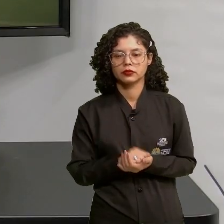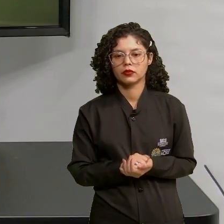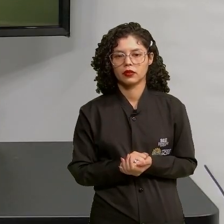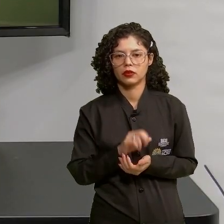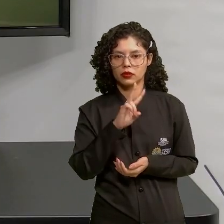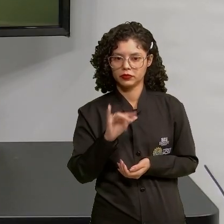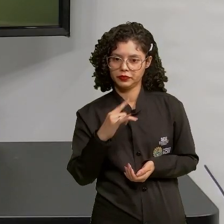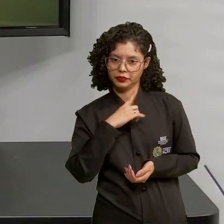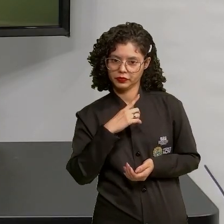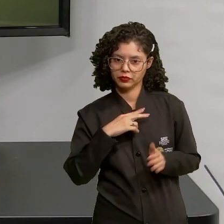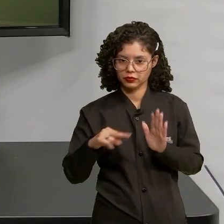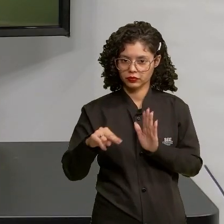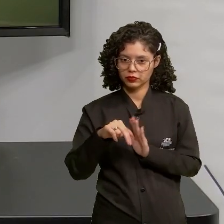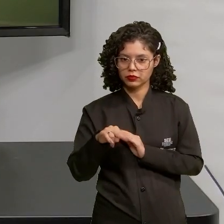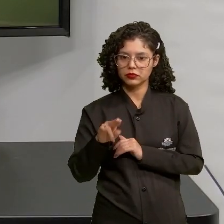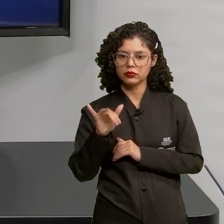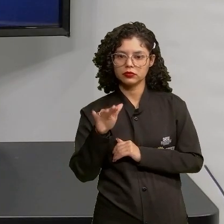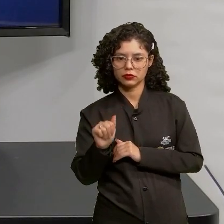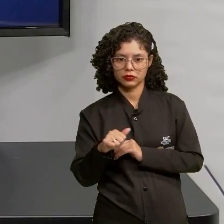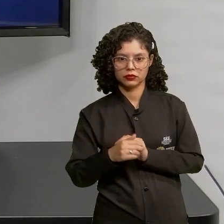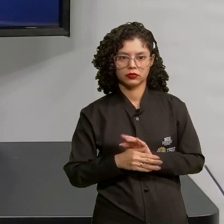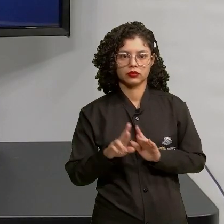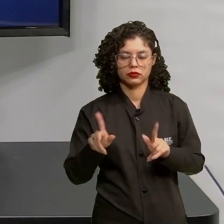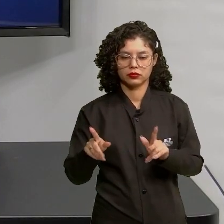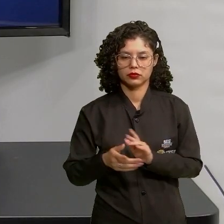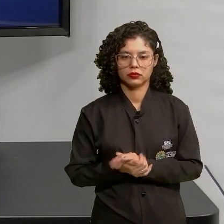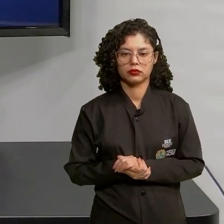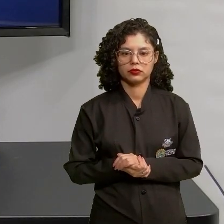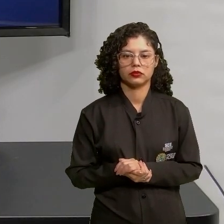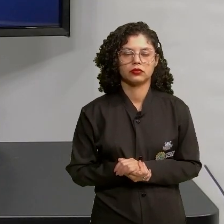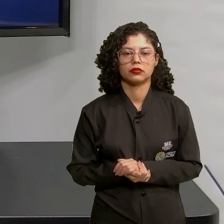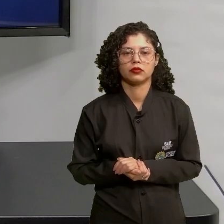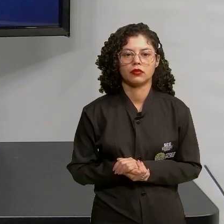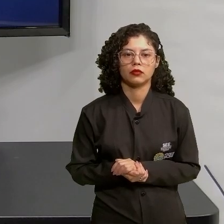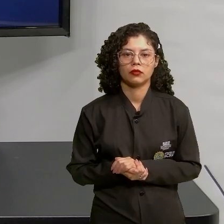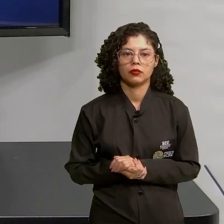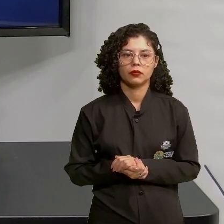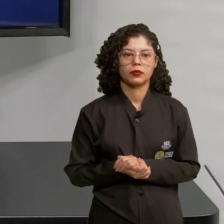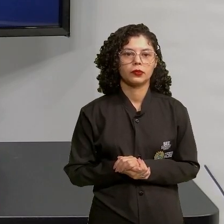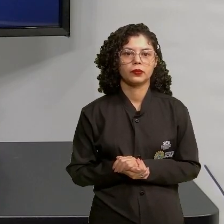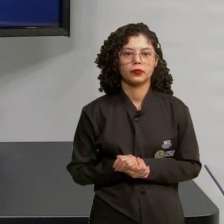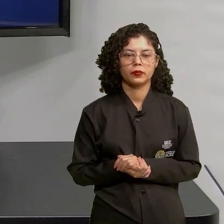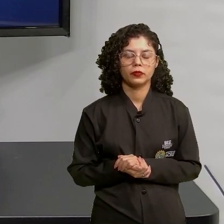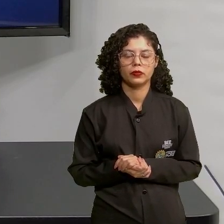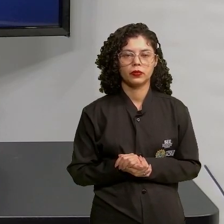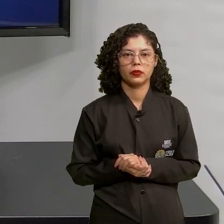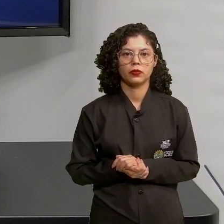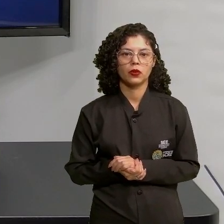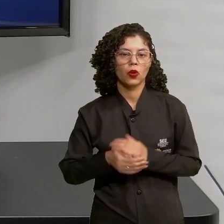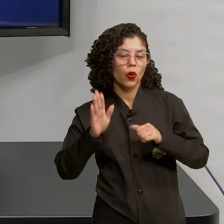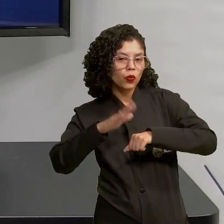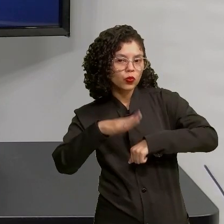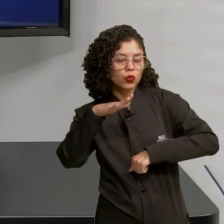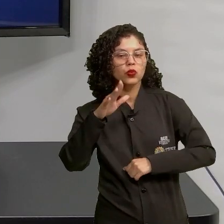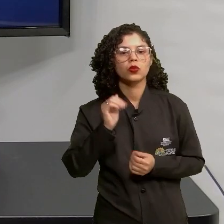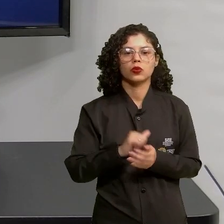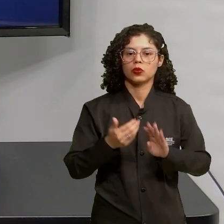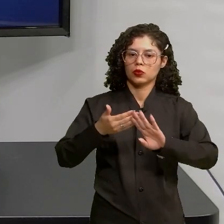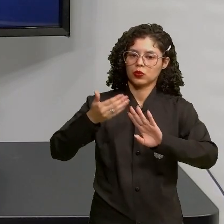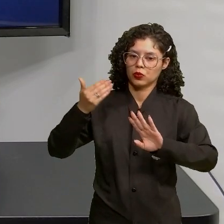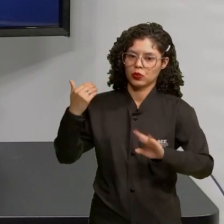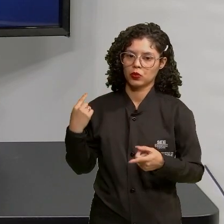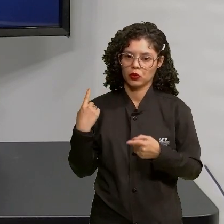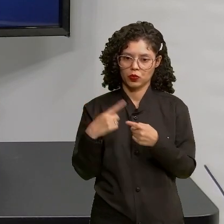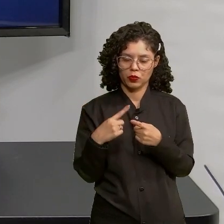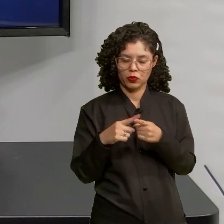vai saindo uma nota diferente. Aliás, o som da flauta é um som, um dos mais antigos, porque